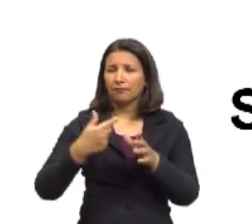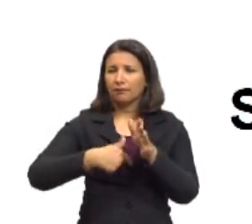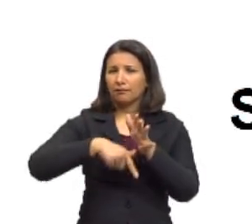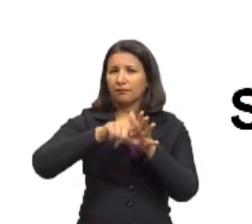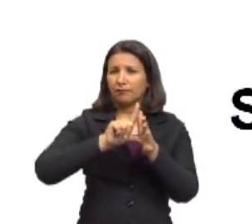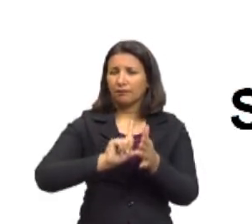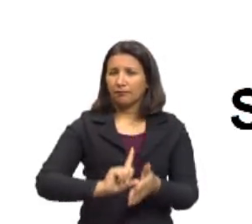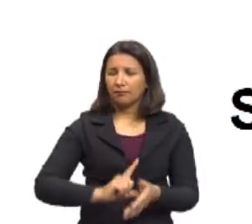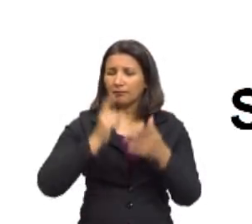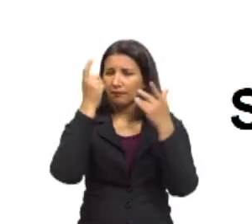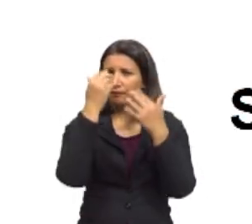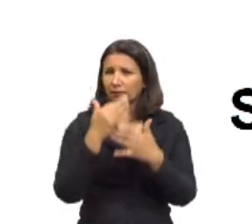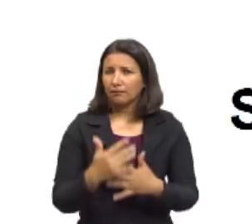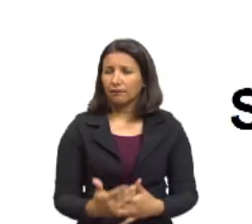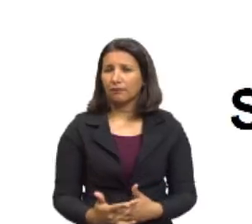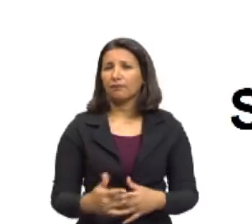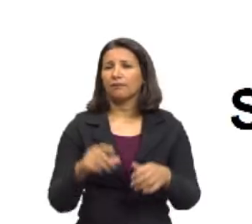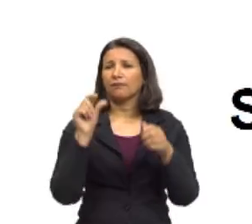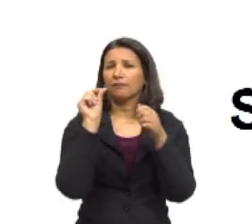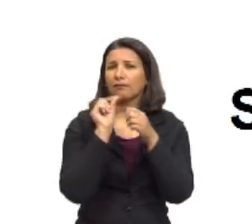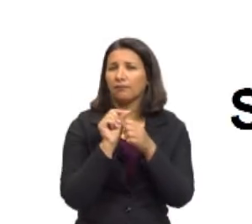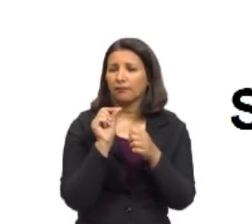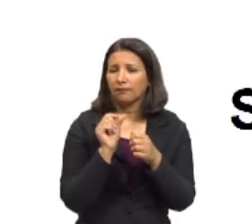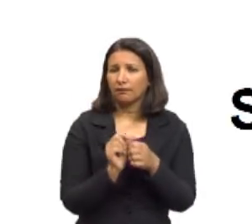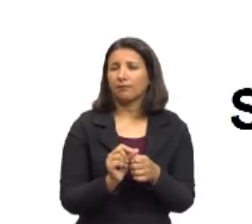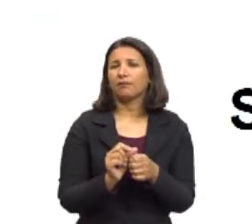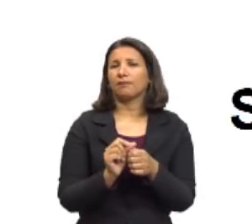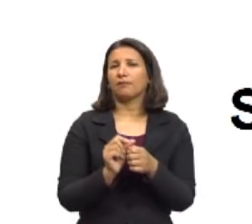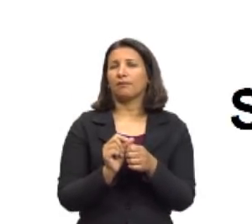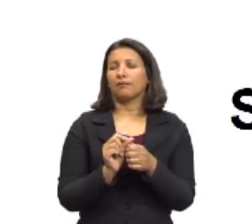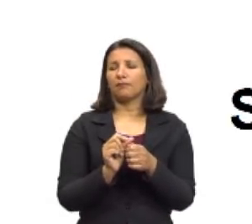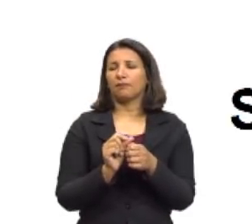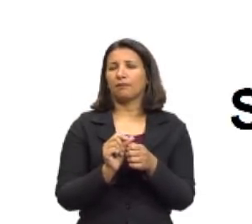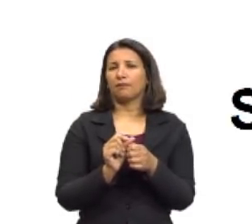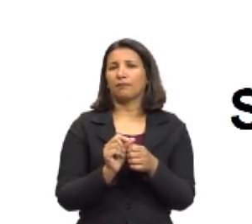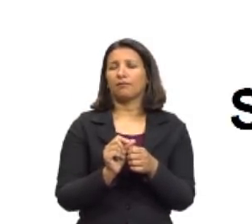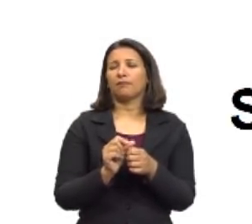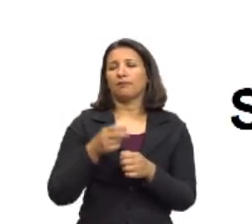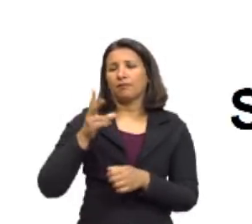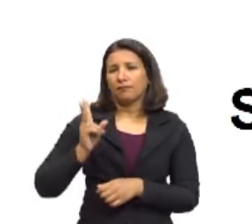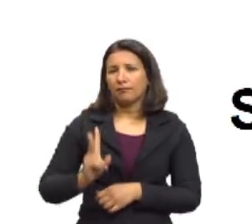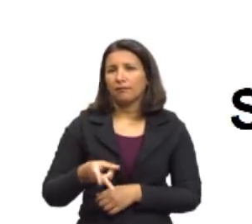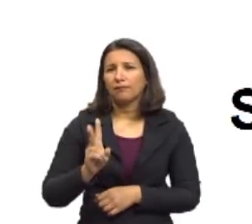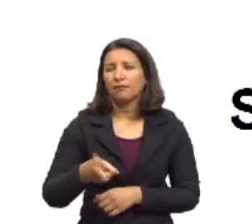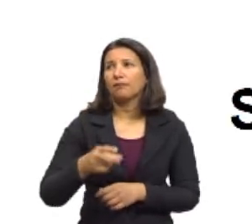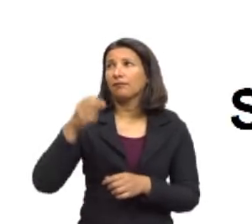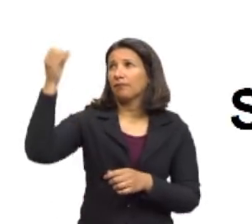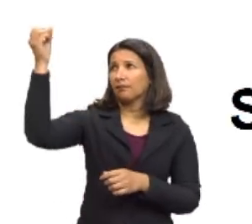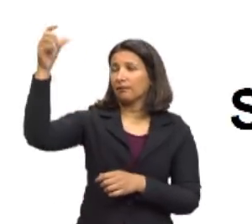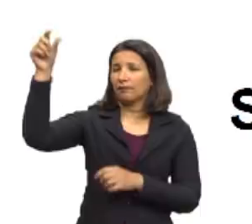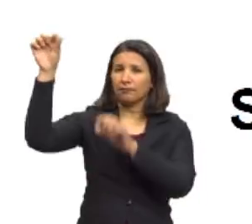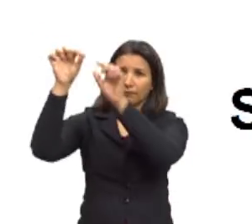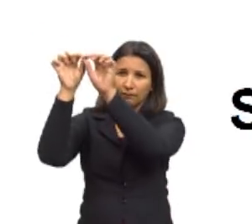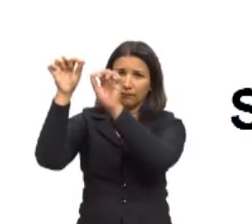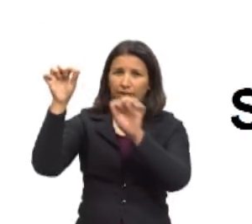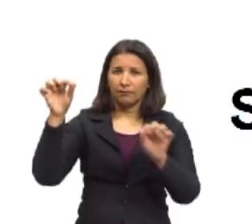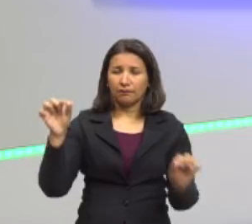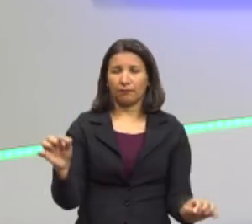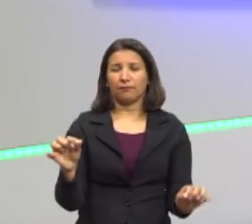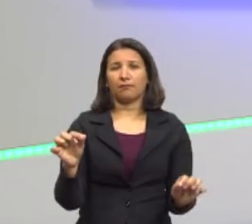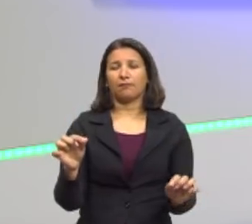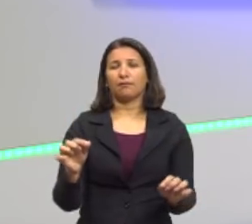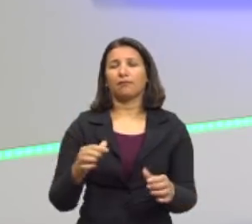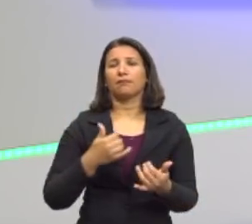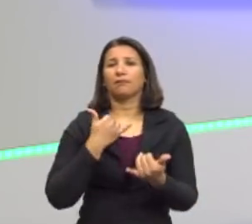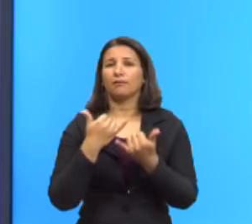que a imagem virtual é formada pelo prolongamento dos raios refletidos. Ou seja, pegar essa